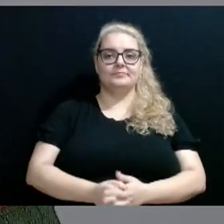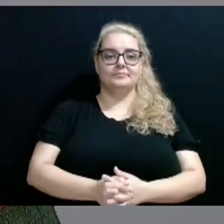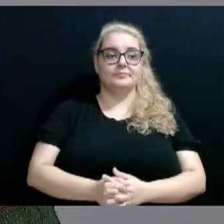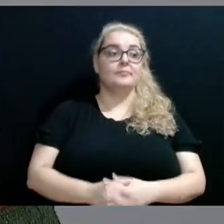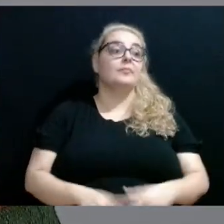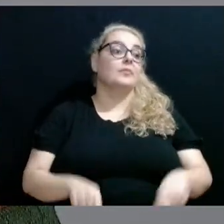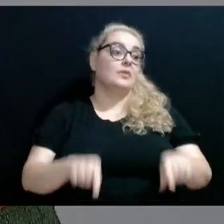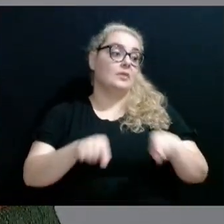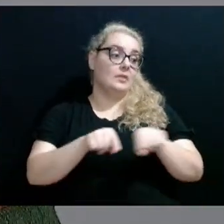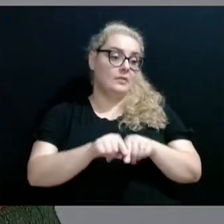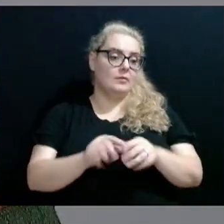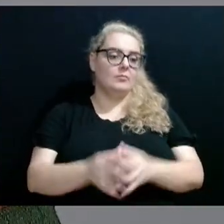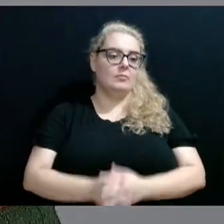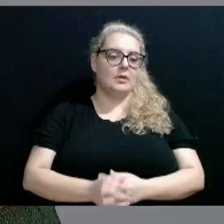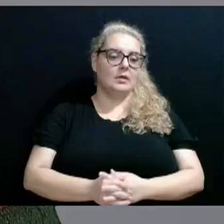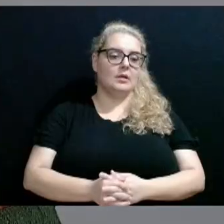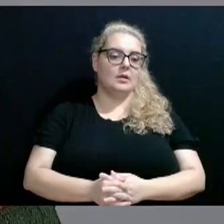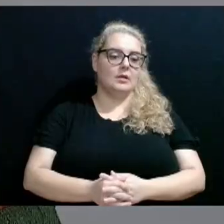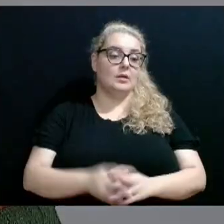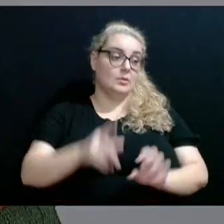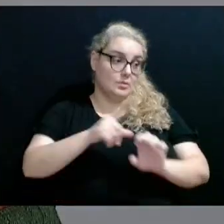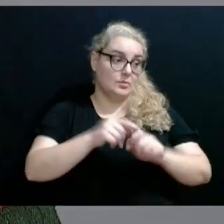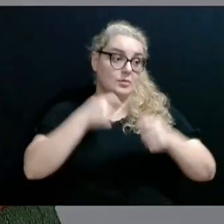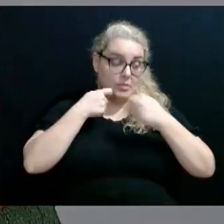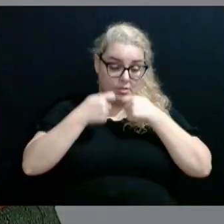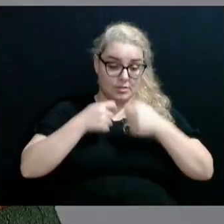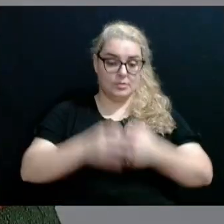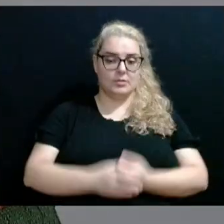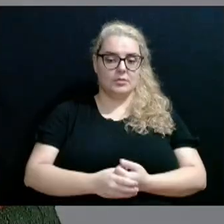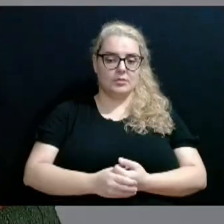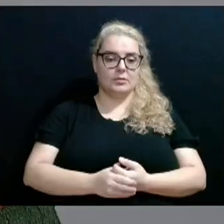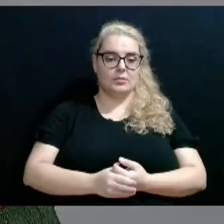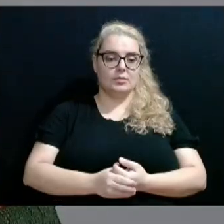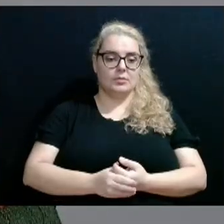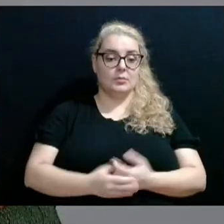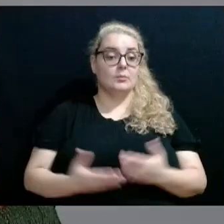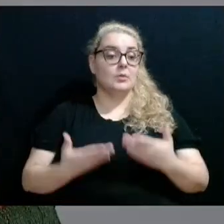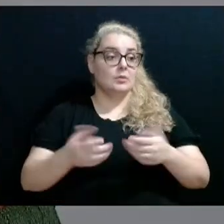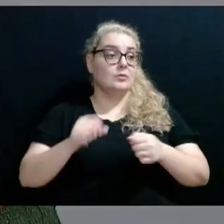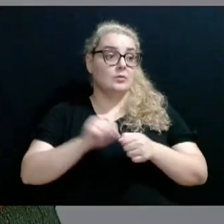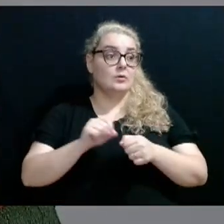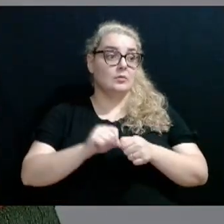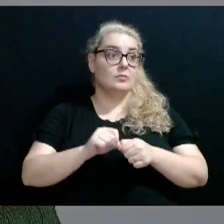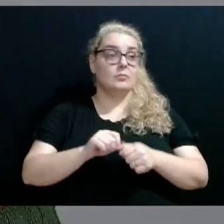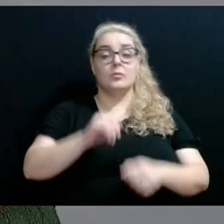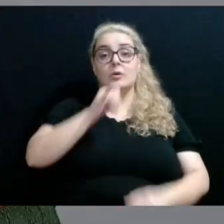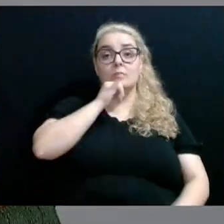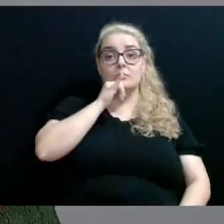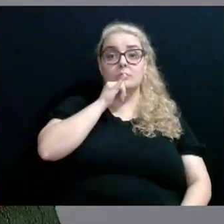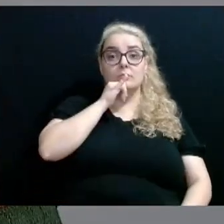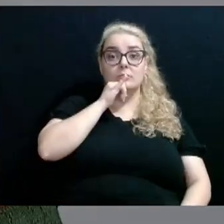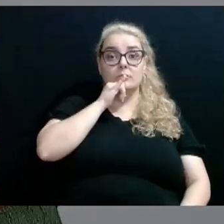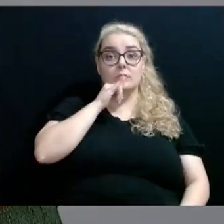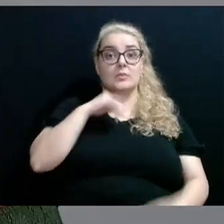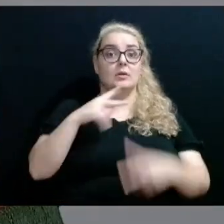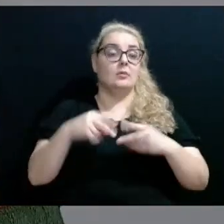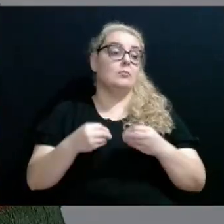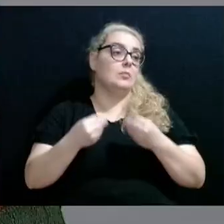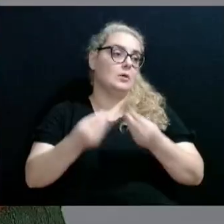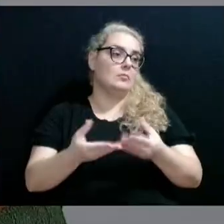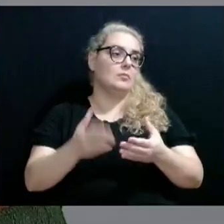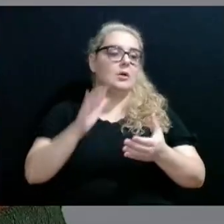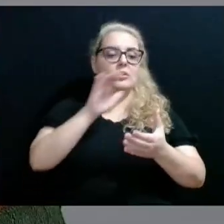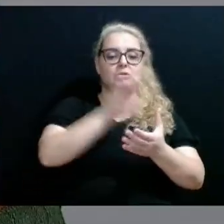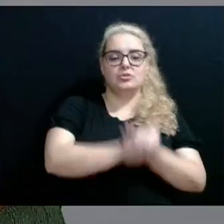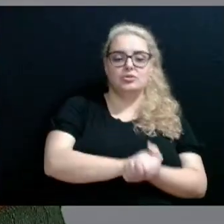Inclusive, uma das empreendedoras entrevistadas, ela colocou que ela faz bastante, por exemplo, para lembrancinha de casamento,